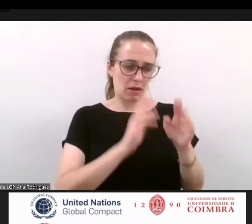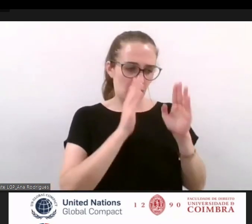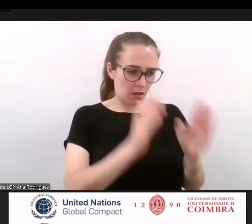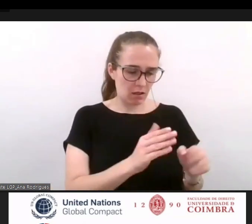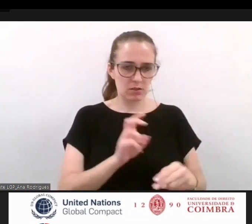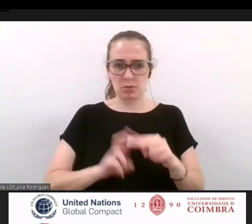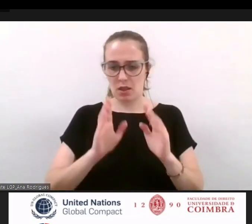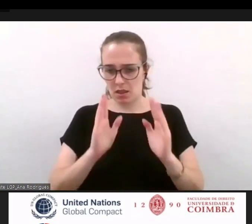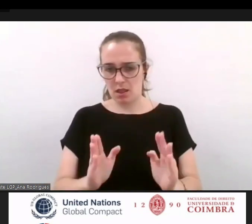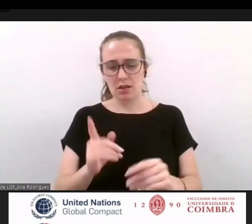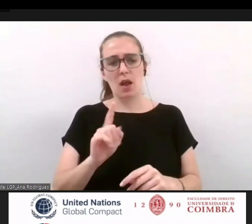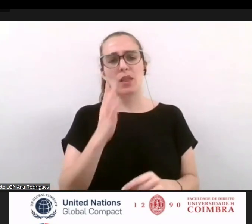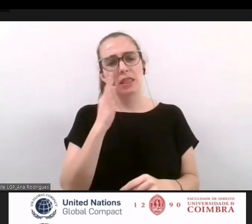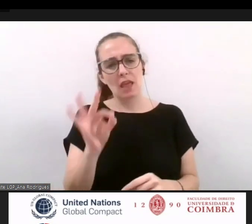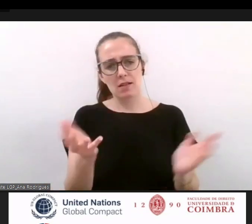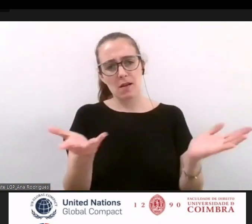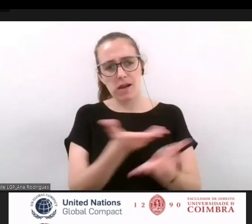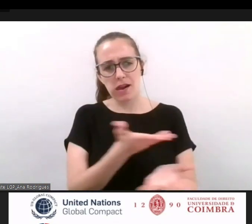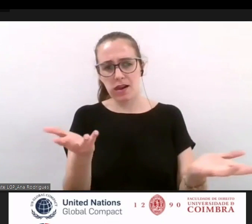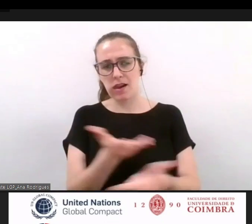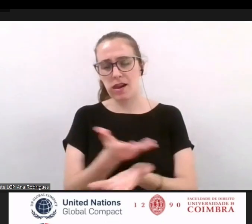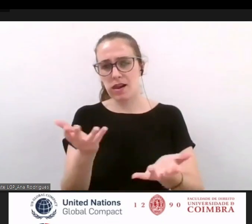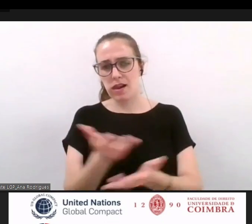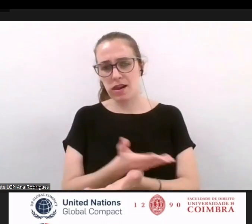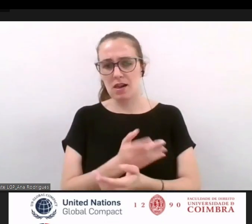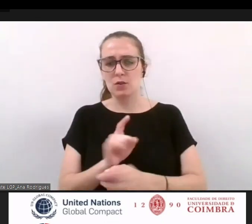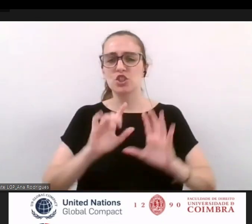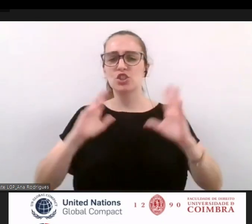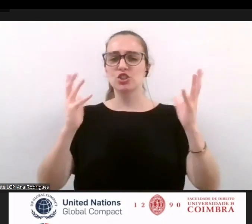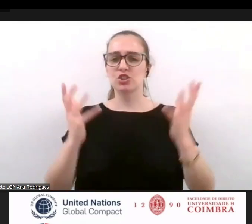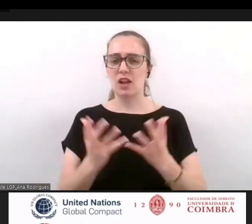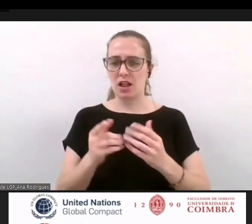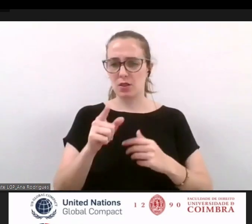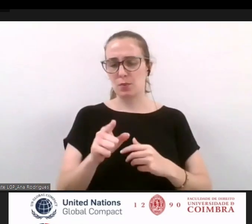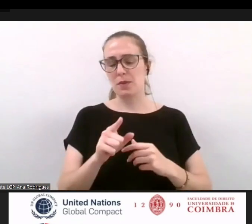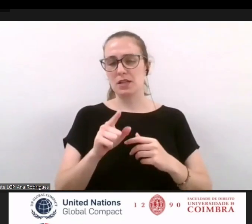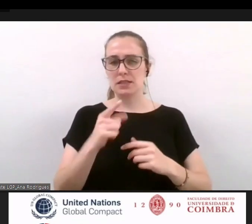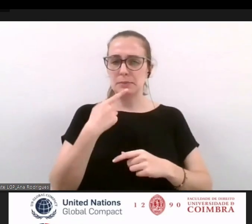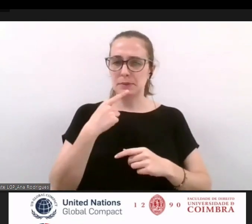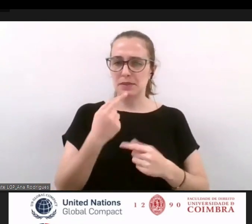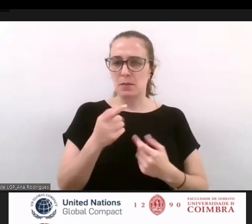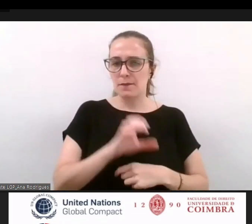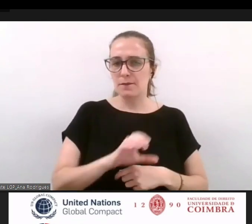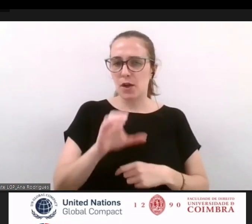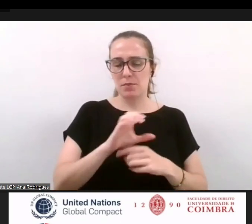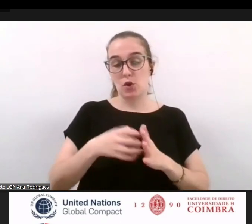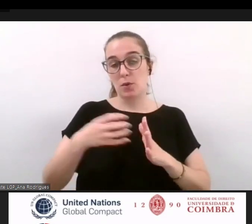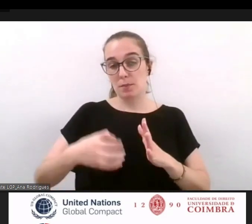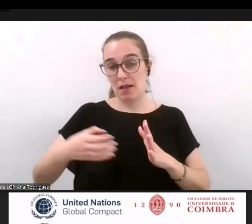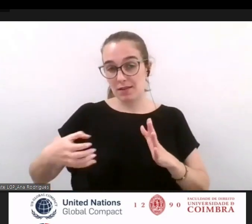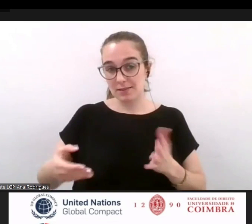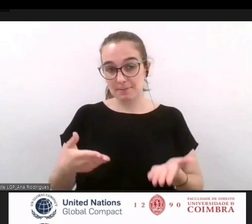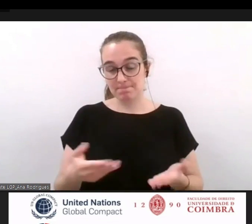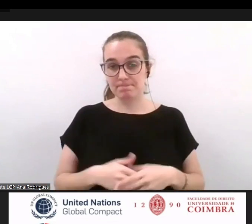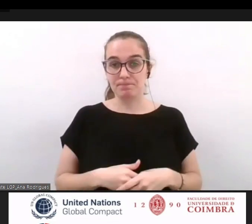todo, é mais uma exploração holística de um fenómeno complexo, tendo por